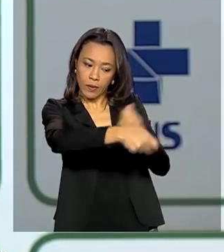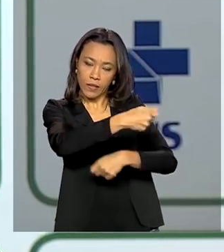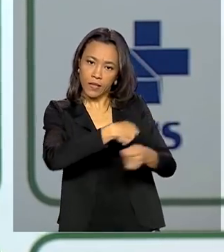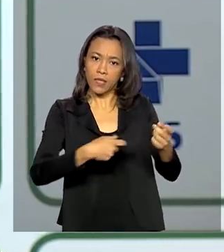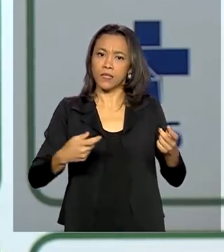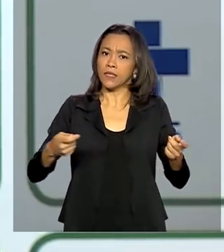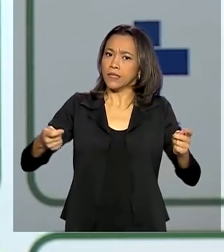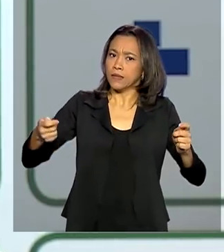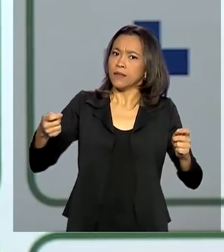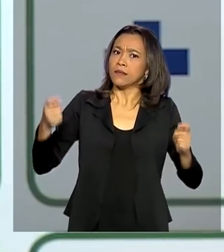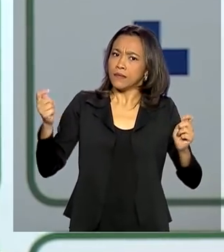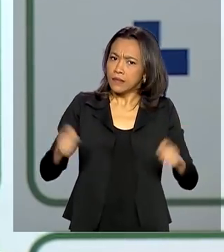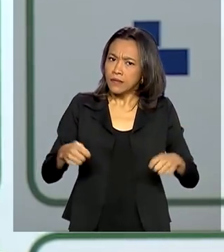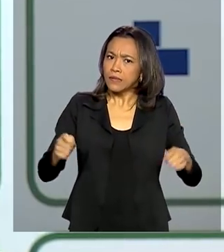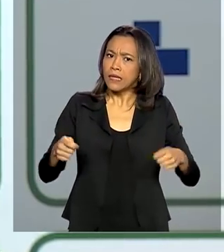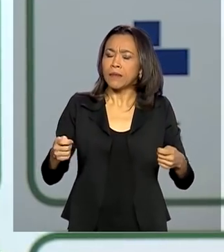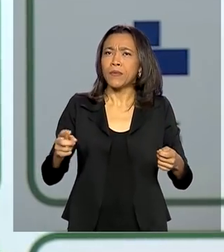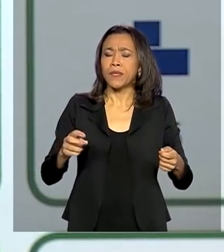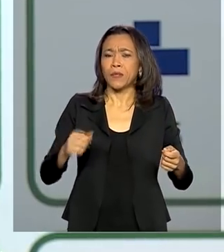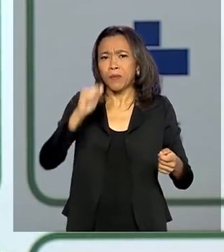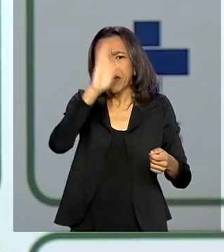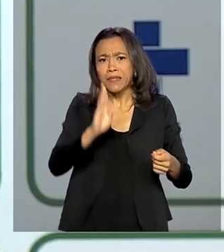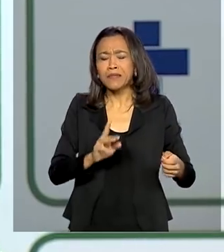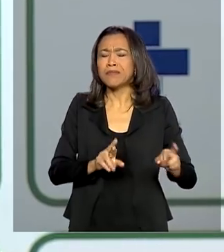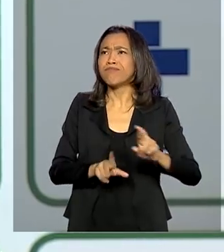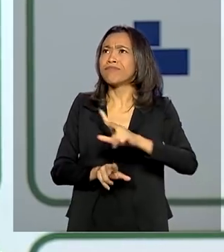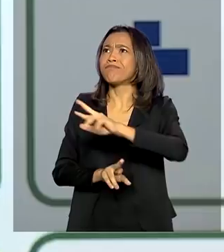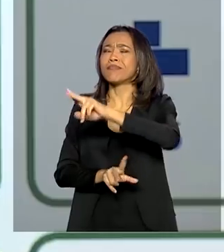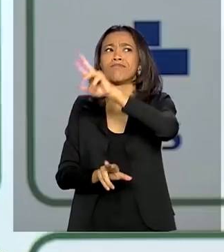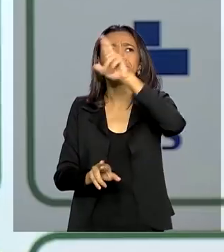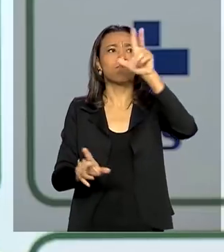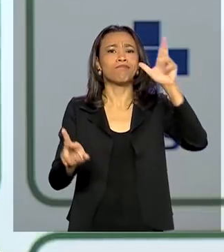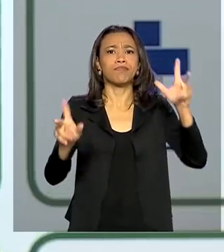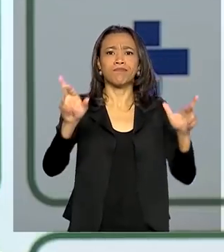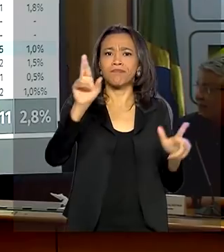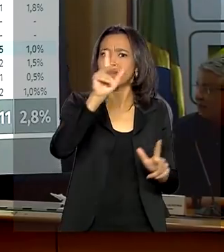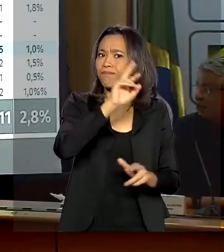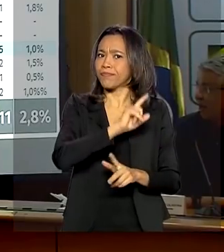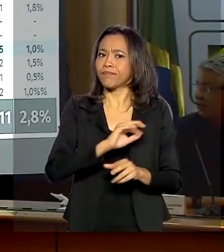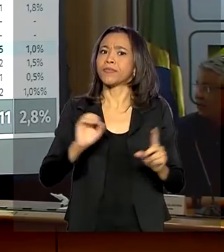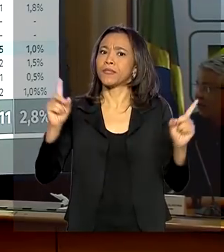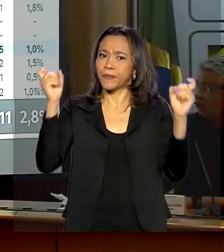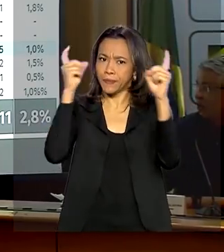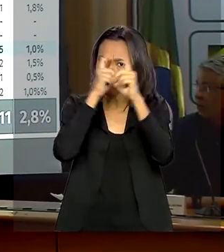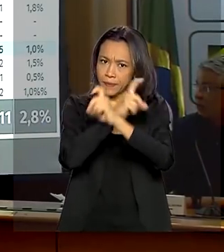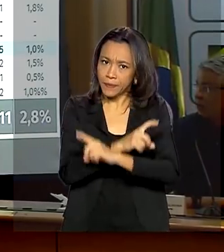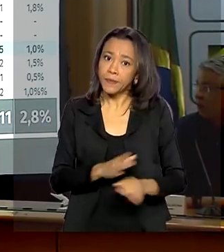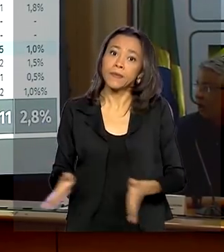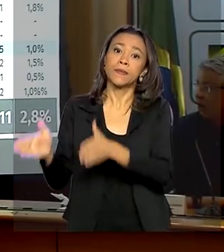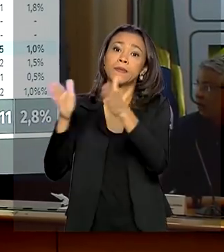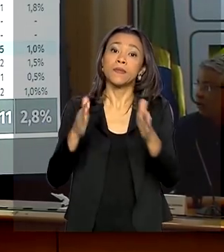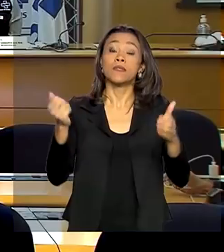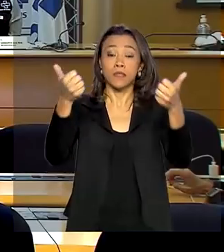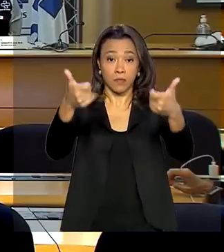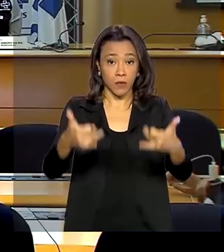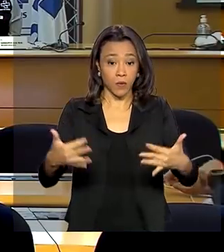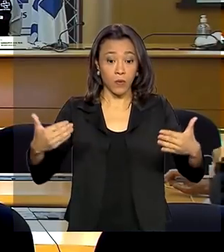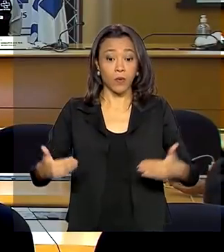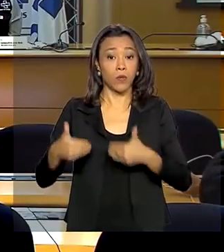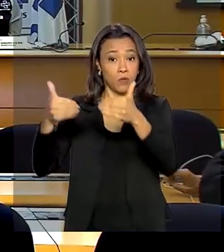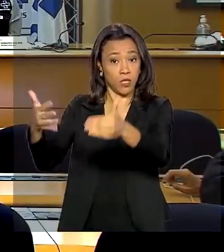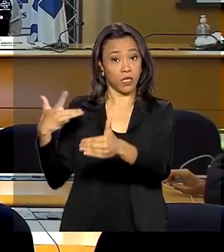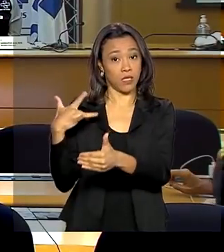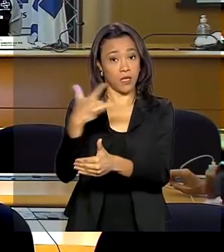país de tantos contrastes, com tanta dificuldade. E adiantou que os ministérios da saúde e da